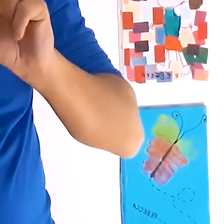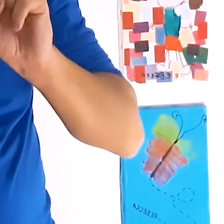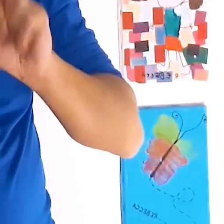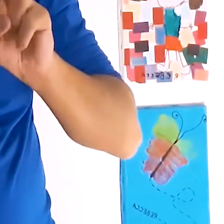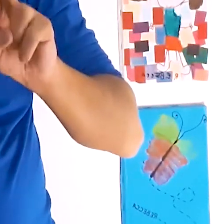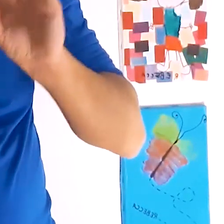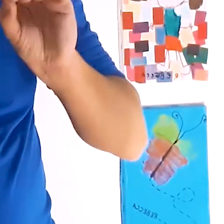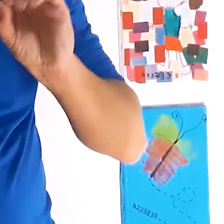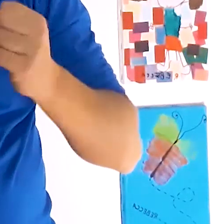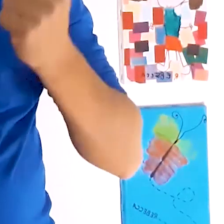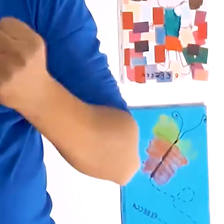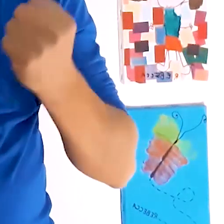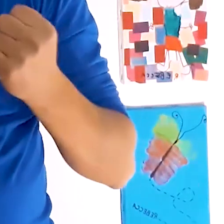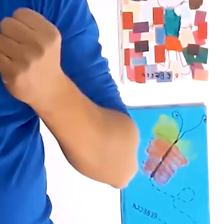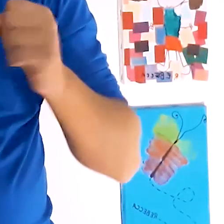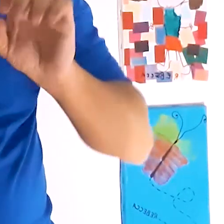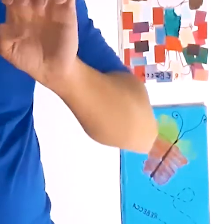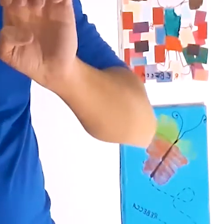É o carro